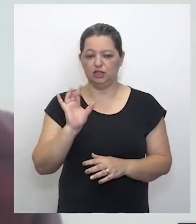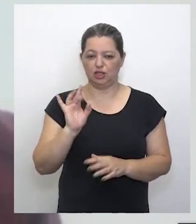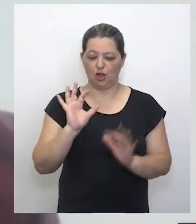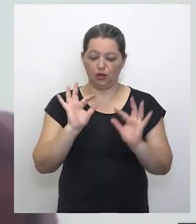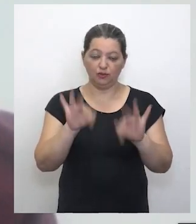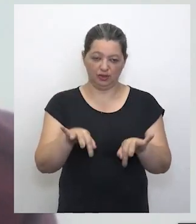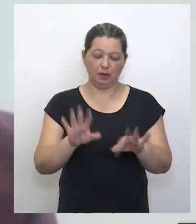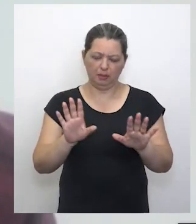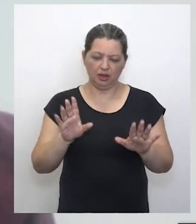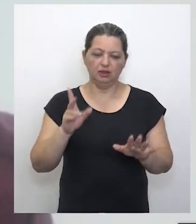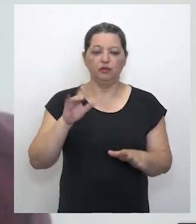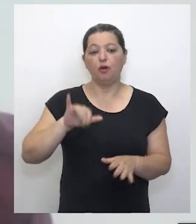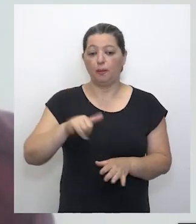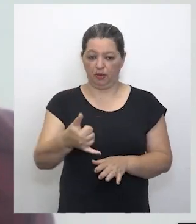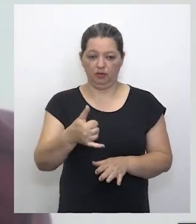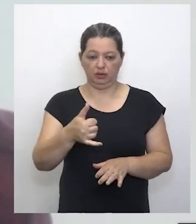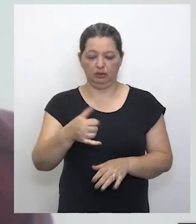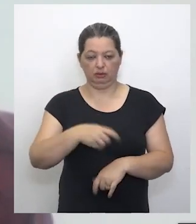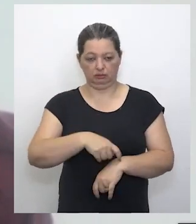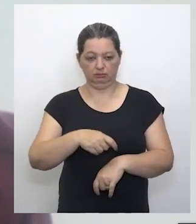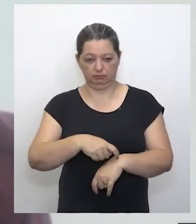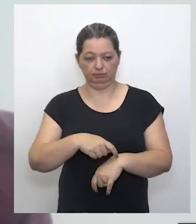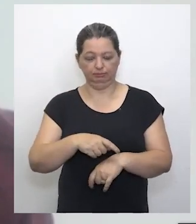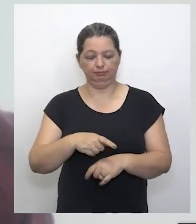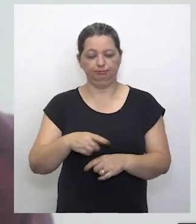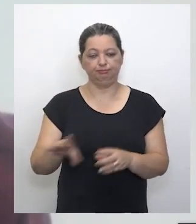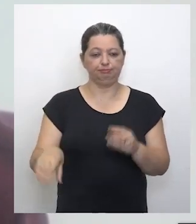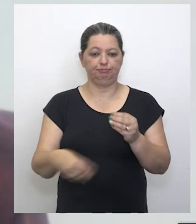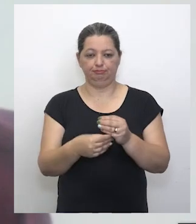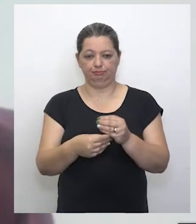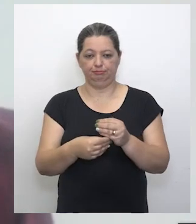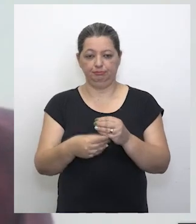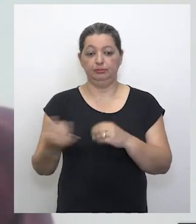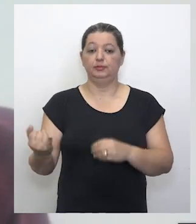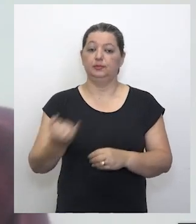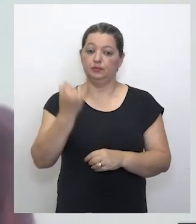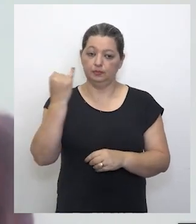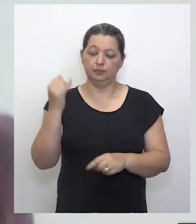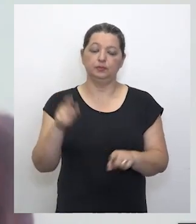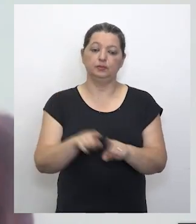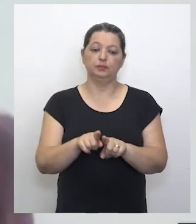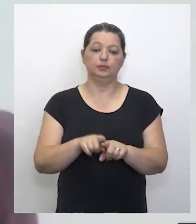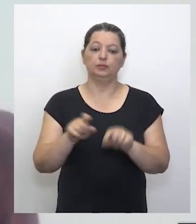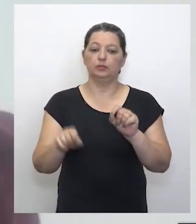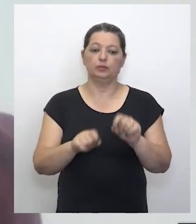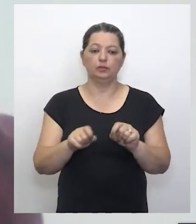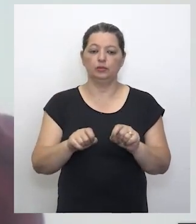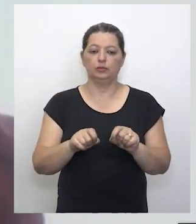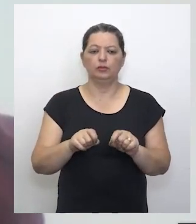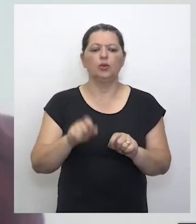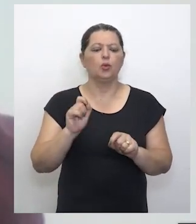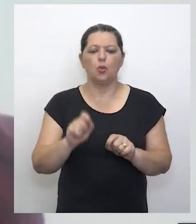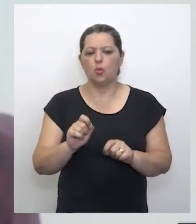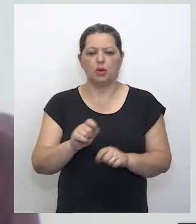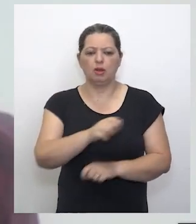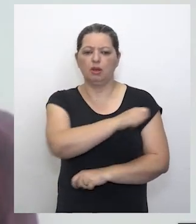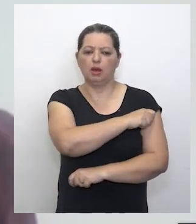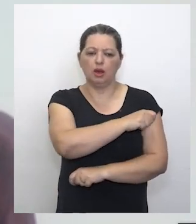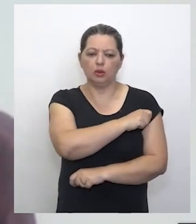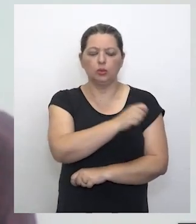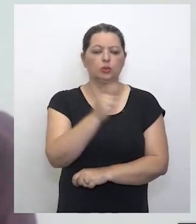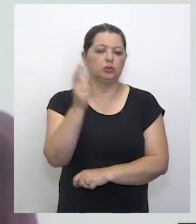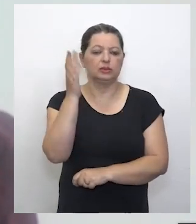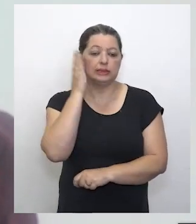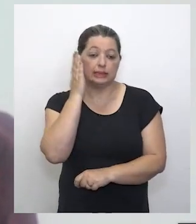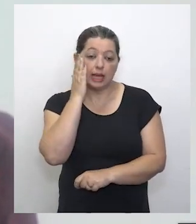gancho aqui e comentar isso também, né? Que é muito importante a gente levar em consideração o que esse aluno sabe, a maneira